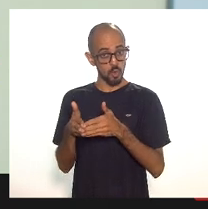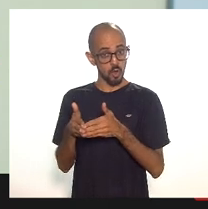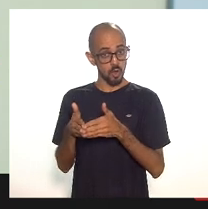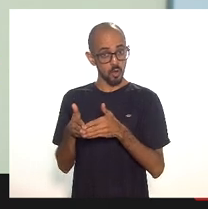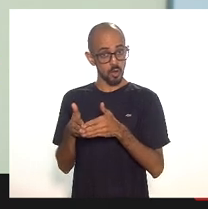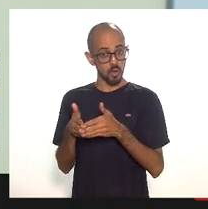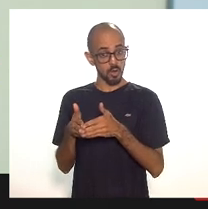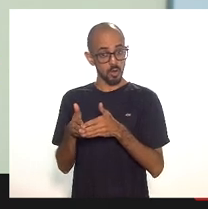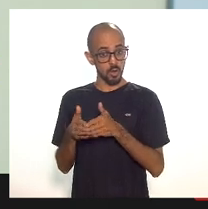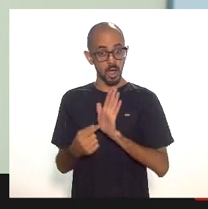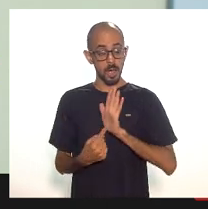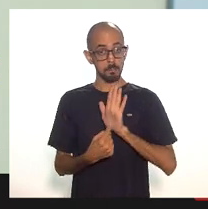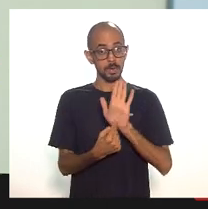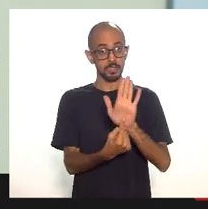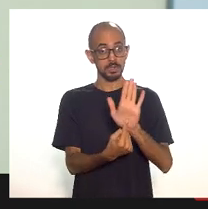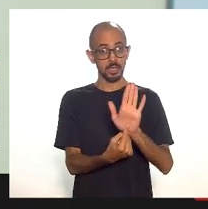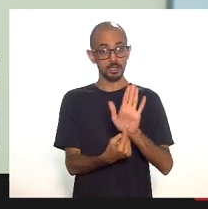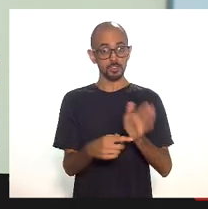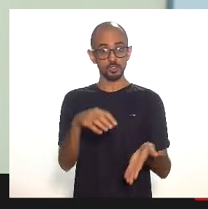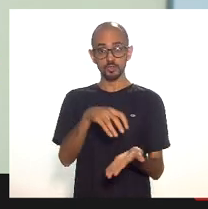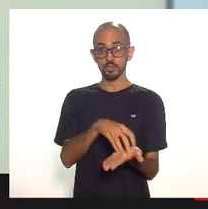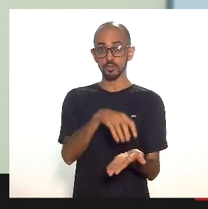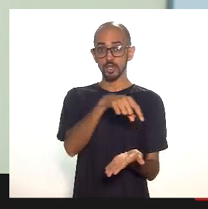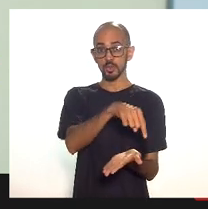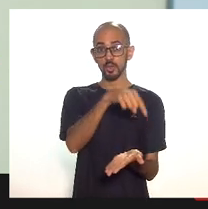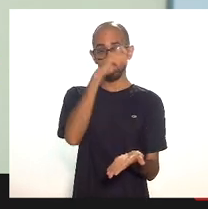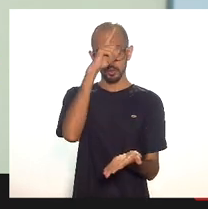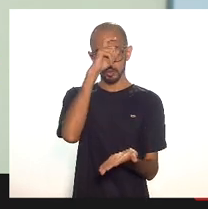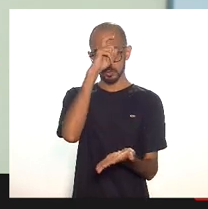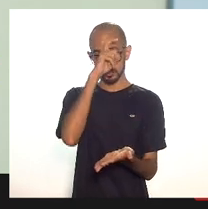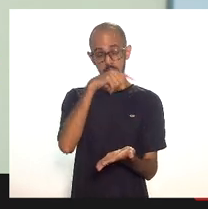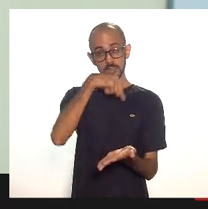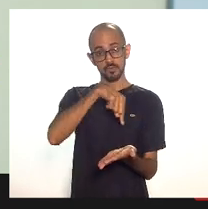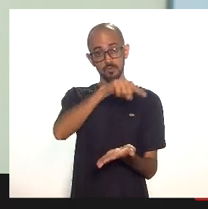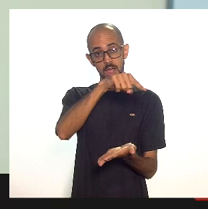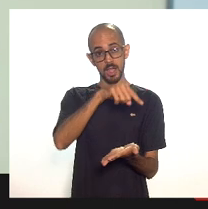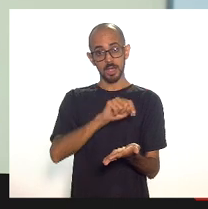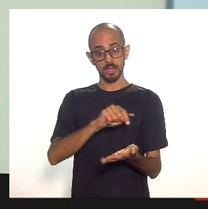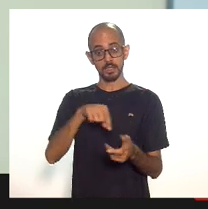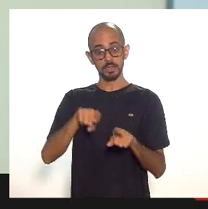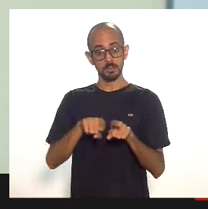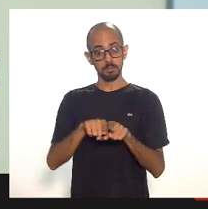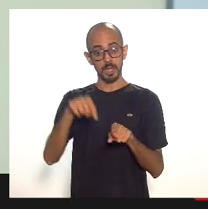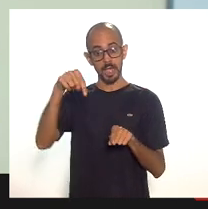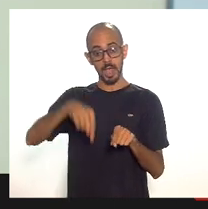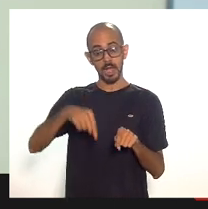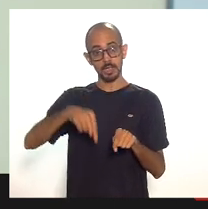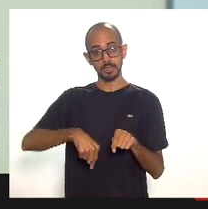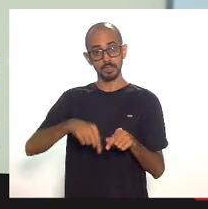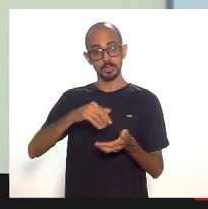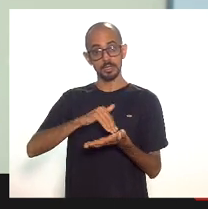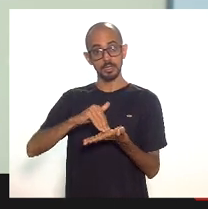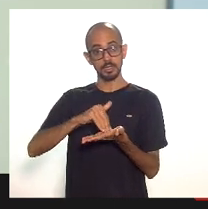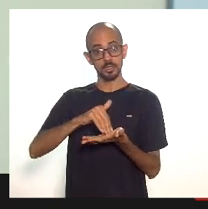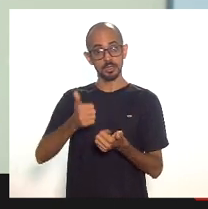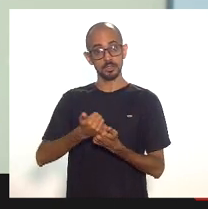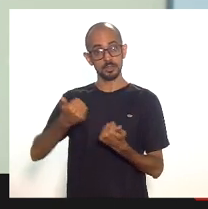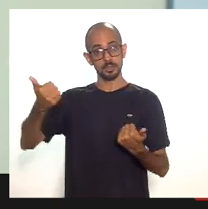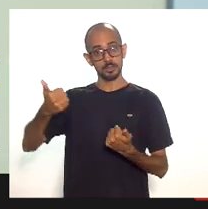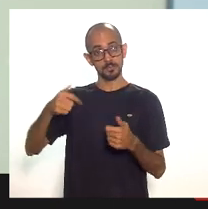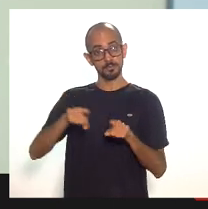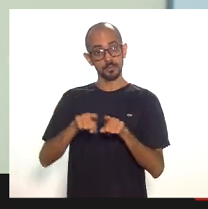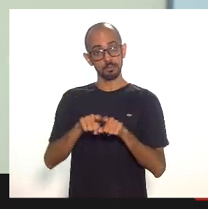por favor, se apresentem nas unidades hospitalares, se apresentem aqui na superintendência, se apresentem nos